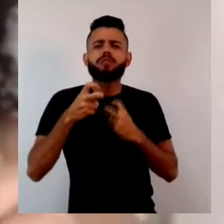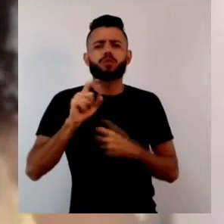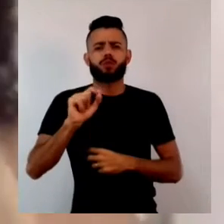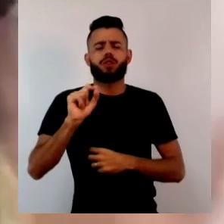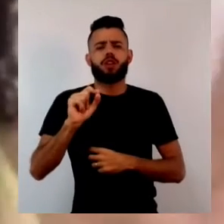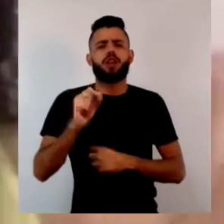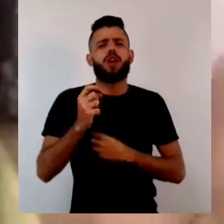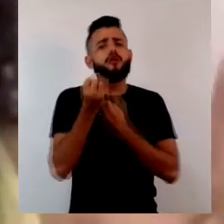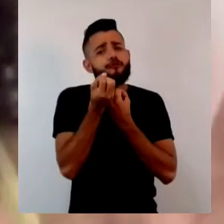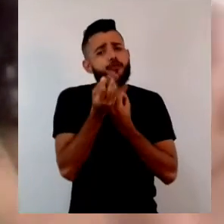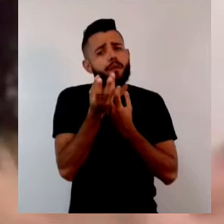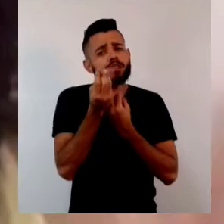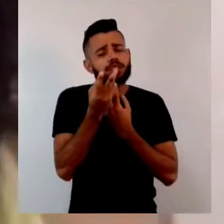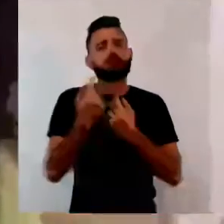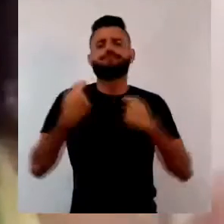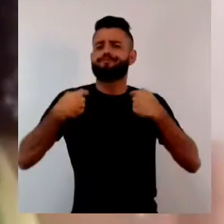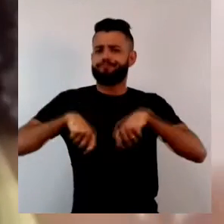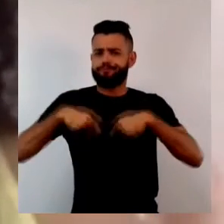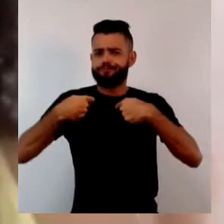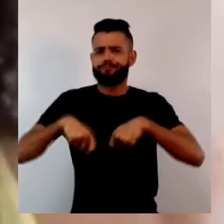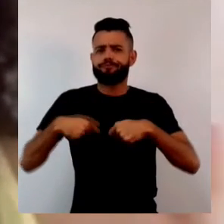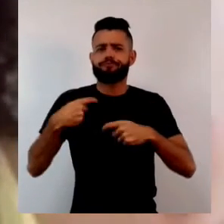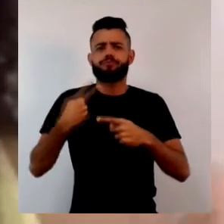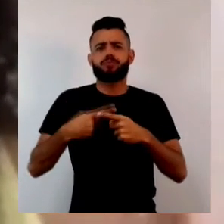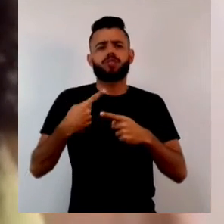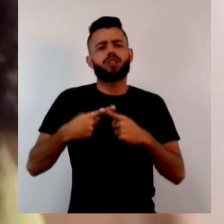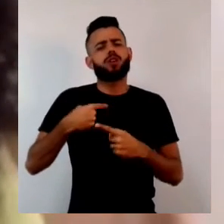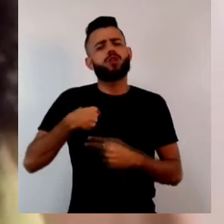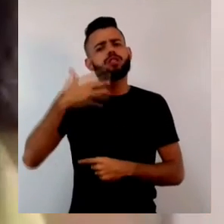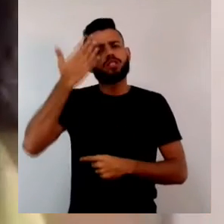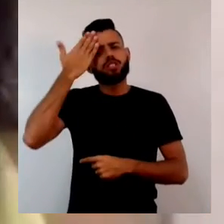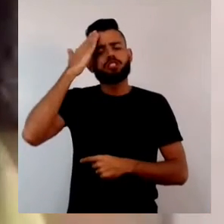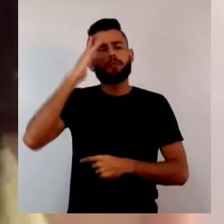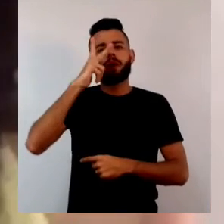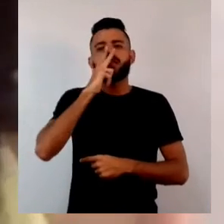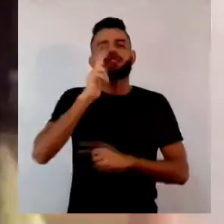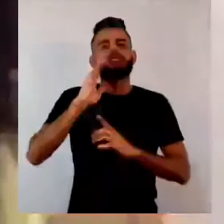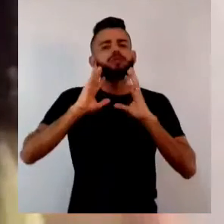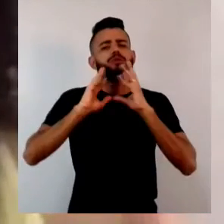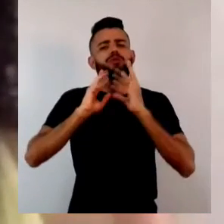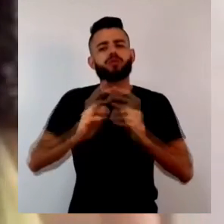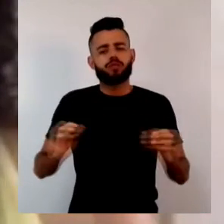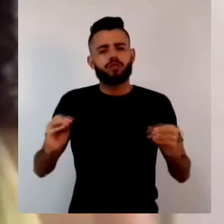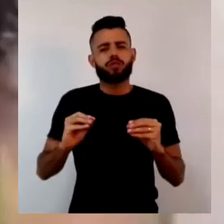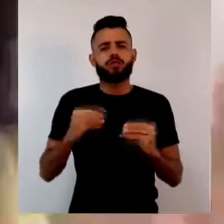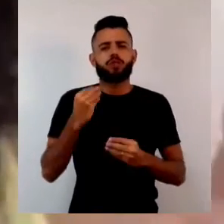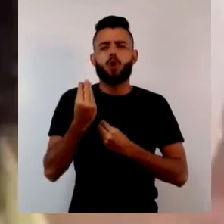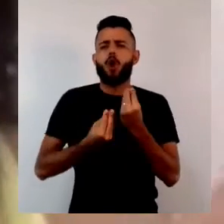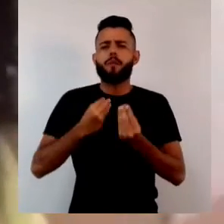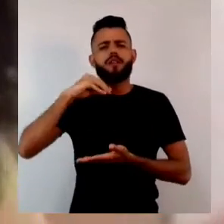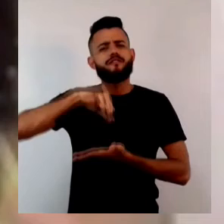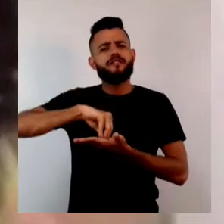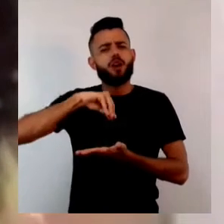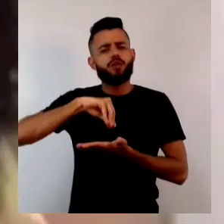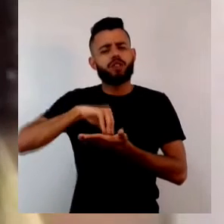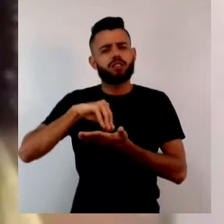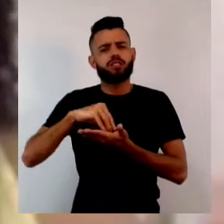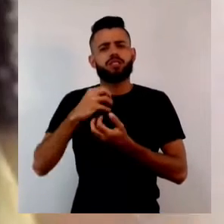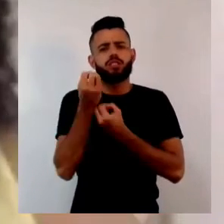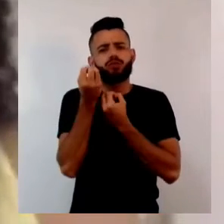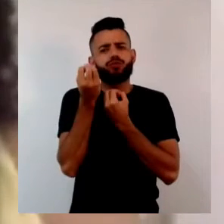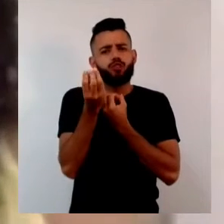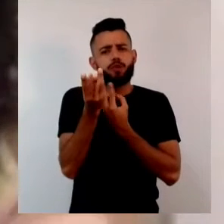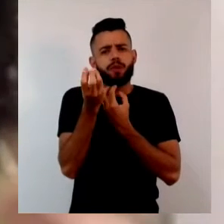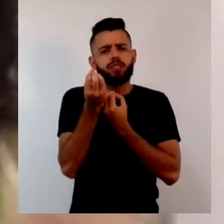eu entendi o que era a invisibilização, né? Como que a falta de dados é um dado importante,